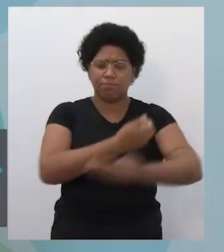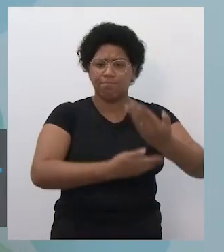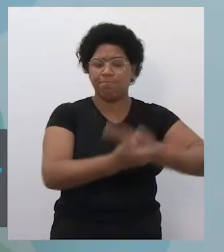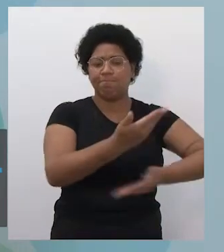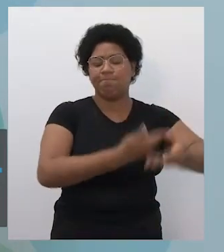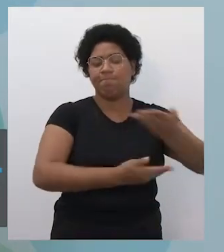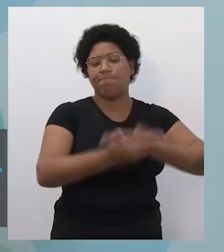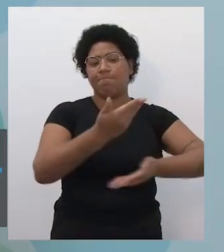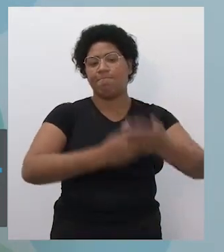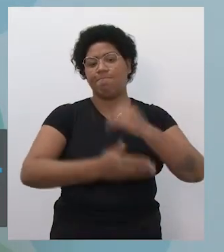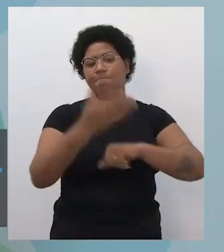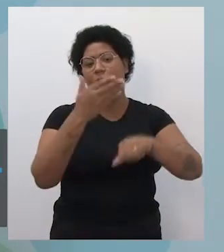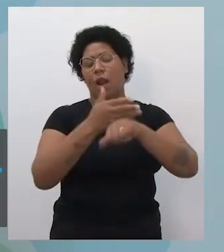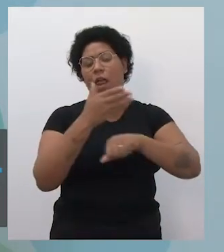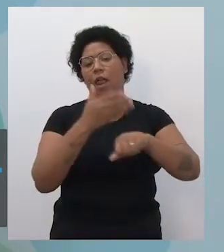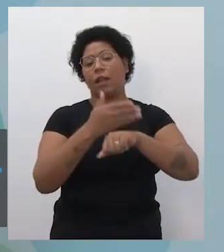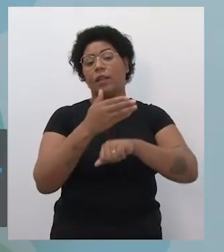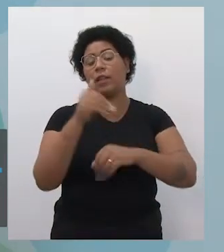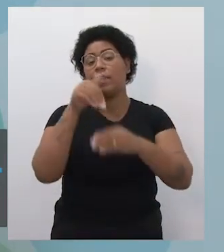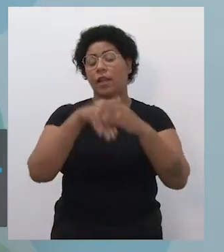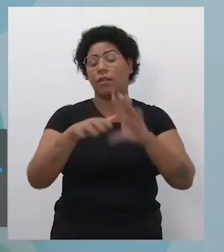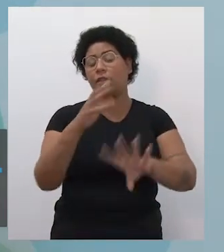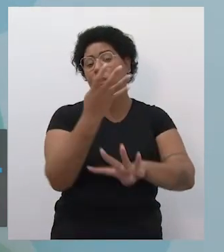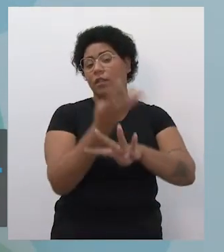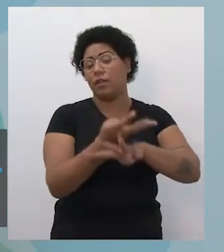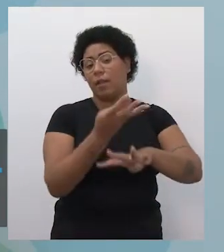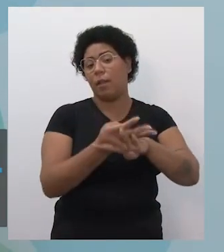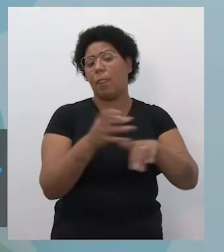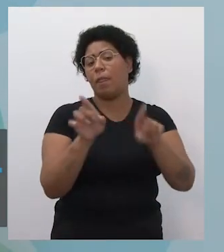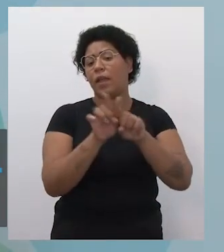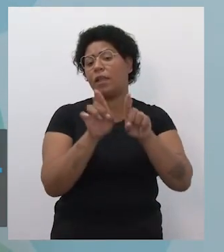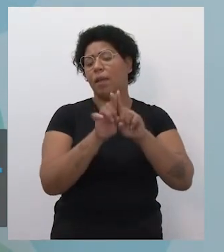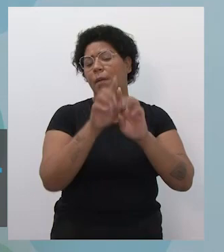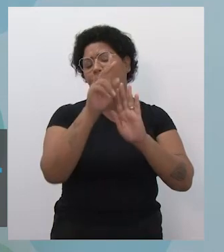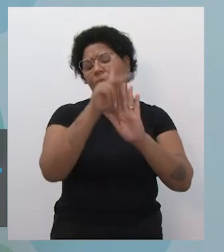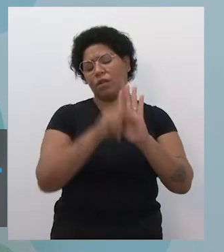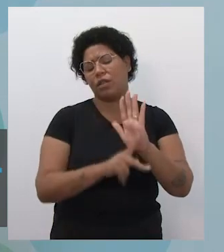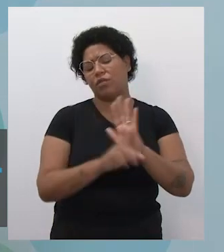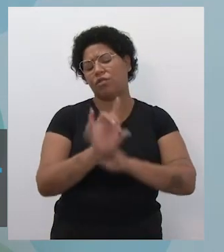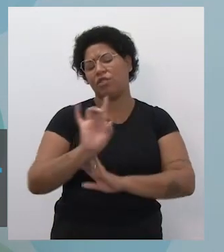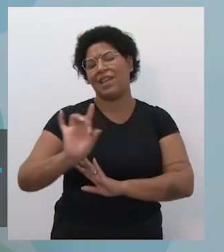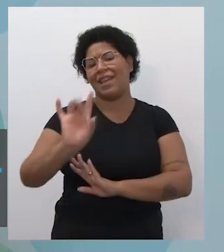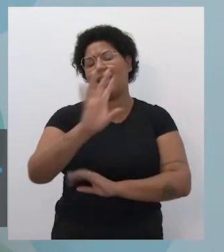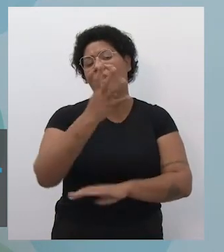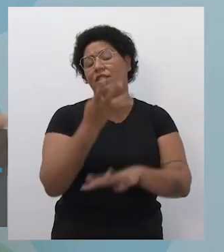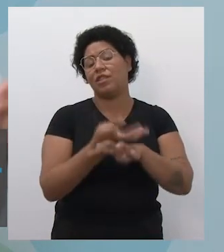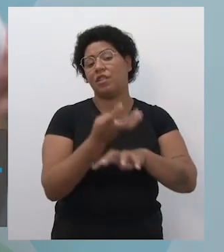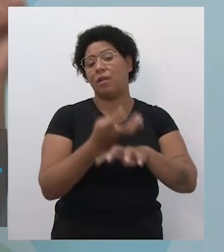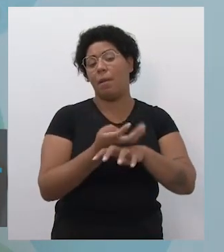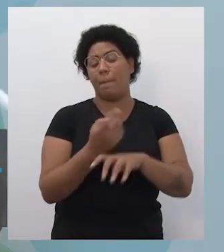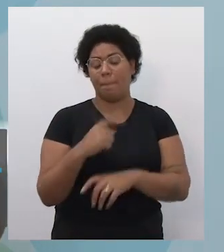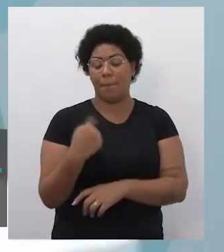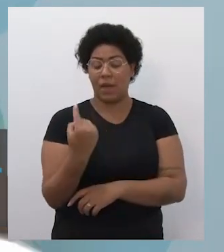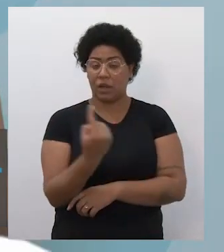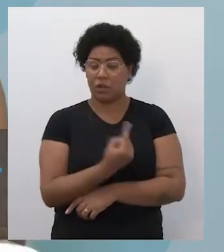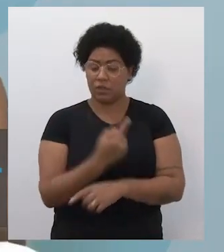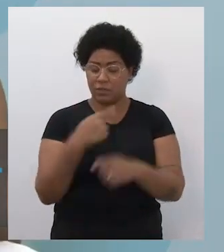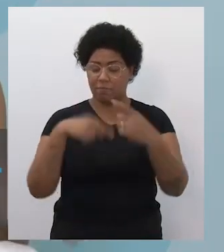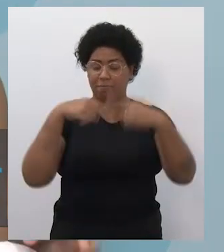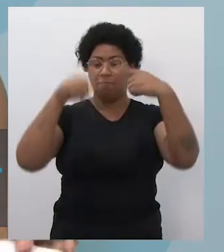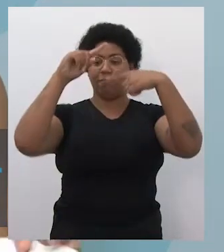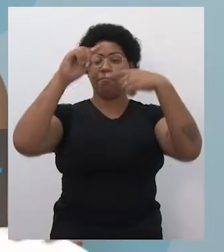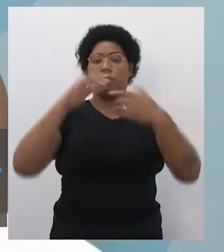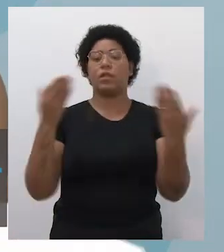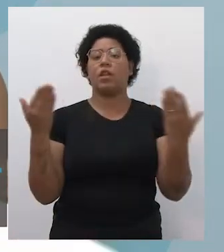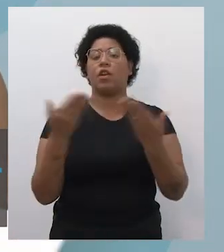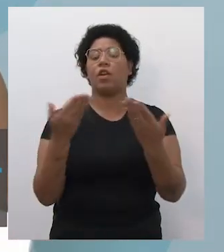forma interdisciplinar, relacionando as habilidades de cada um desses componentes para desenvolver, né? Nós vamos